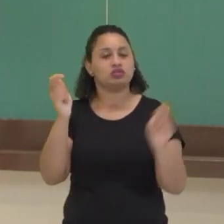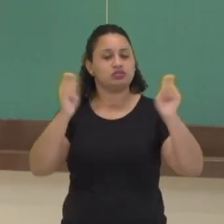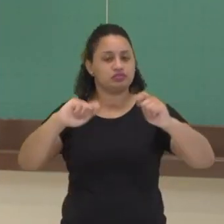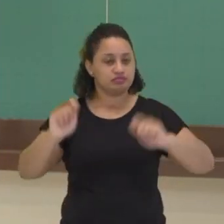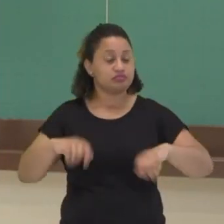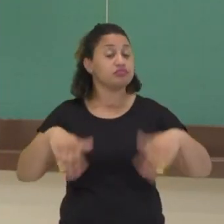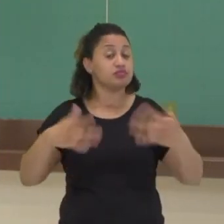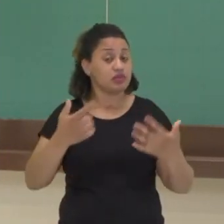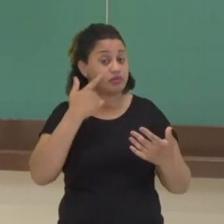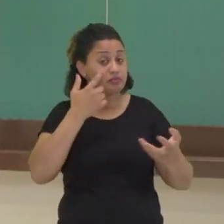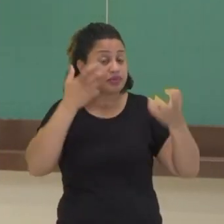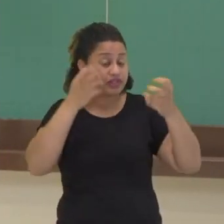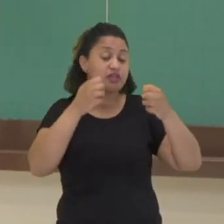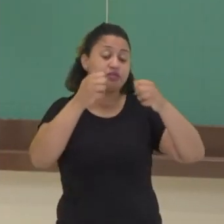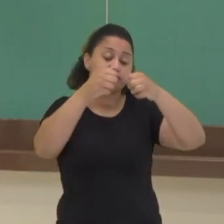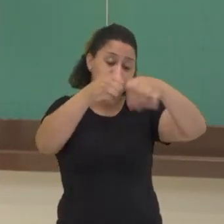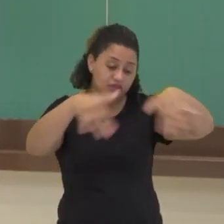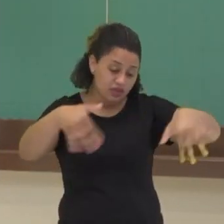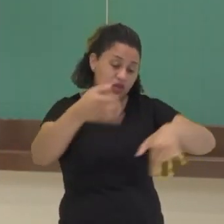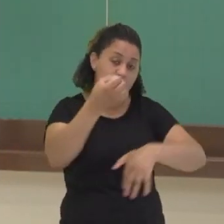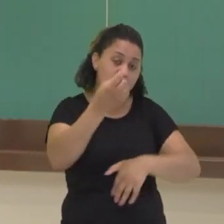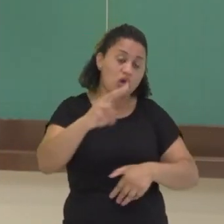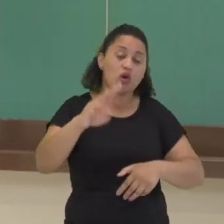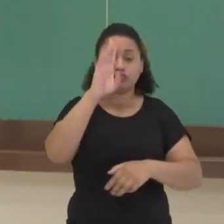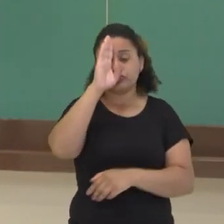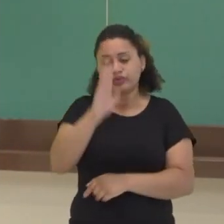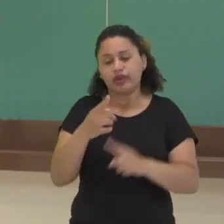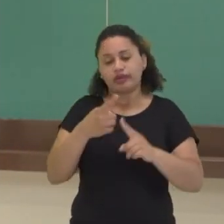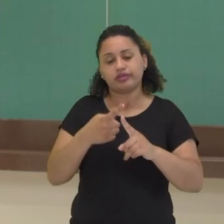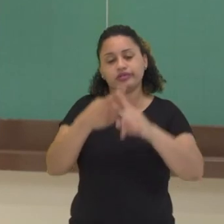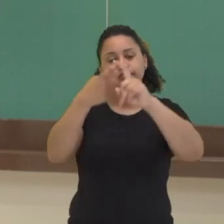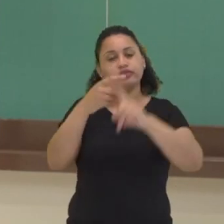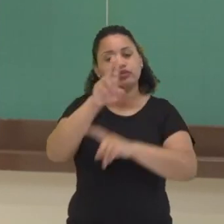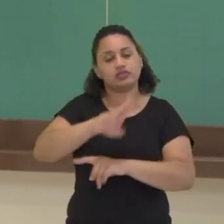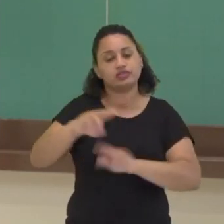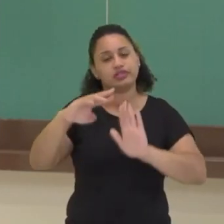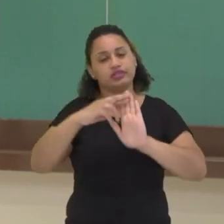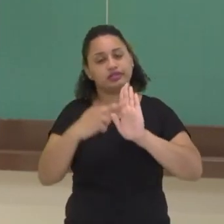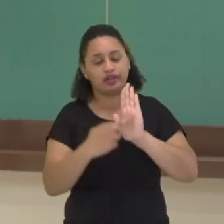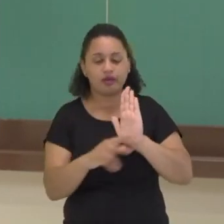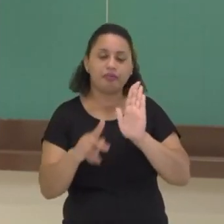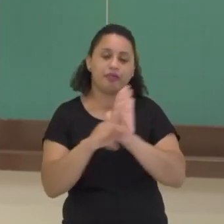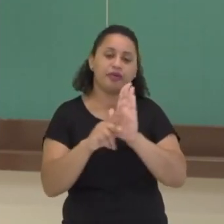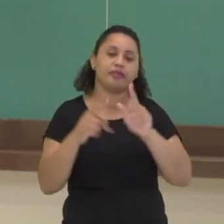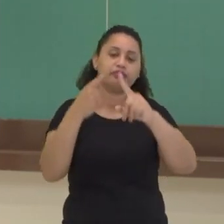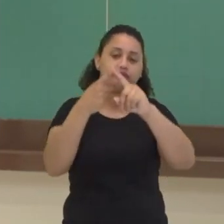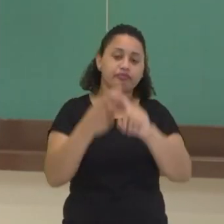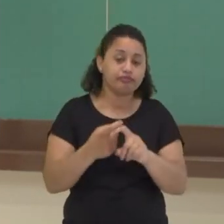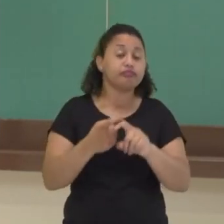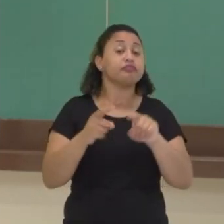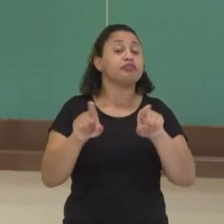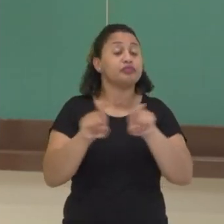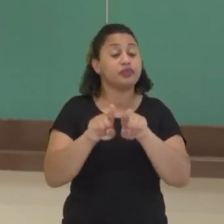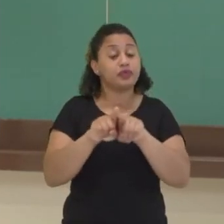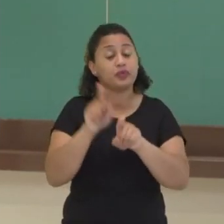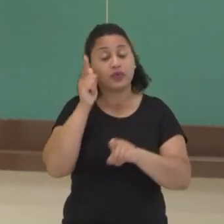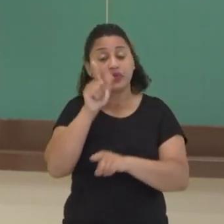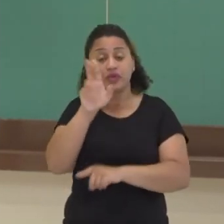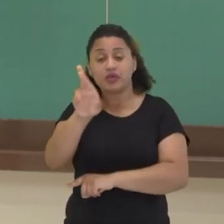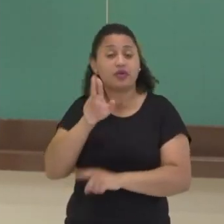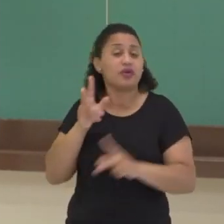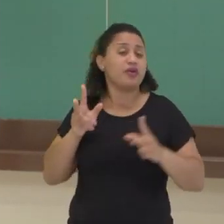2 caldos, né? O caldo e o tropeiro, o bovino, o frango e o vegetariano, e ainda eu poderia